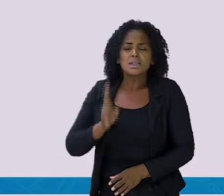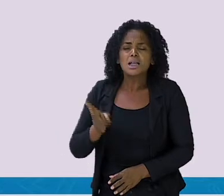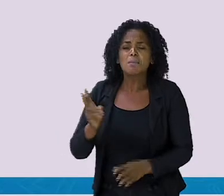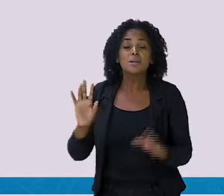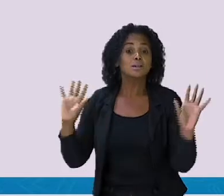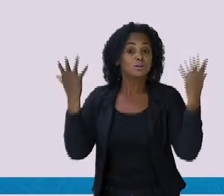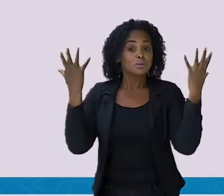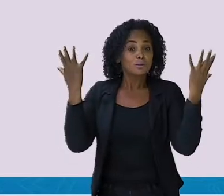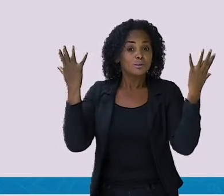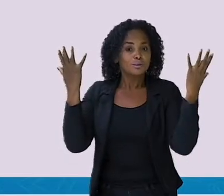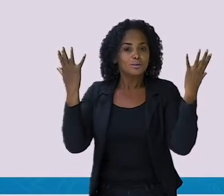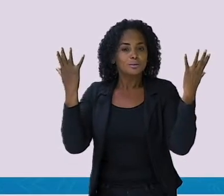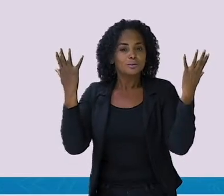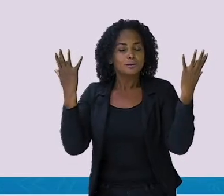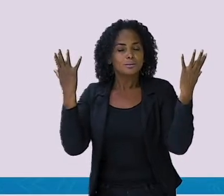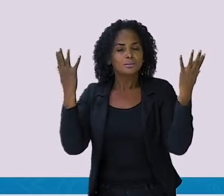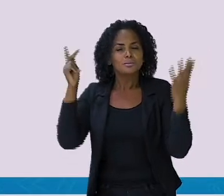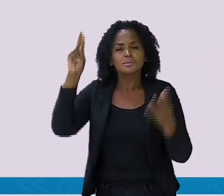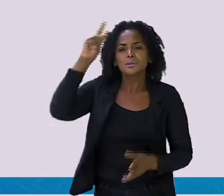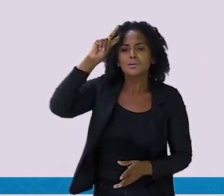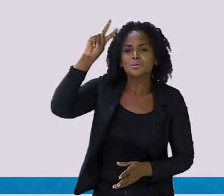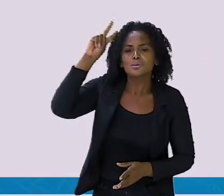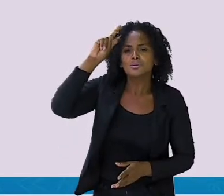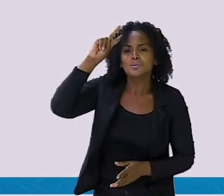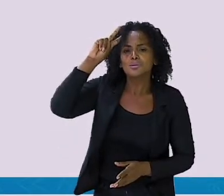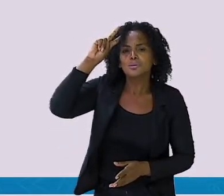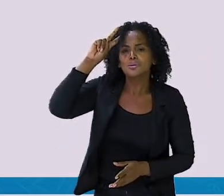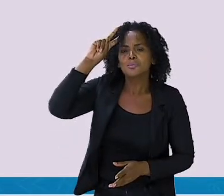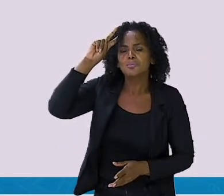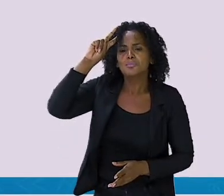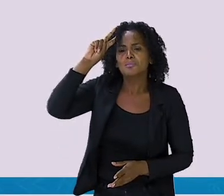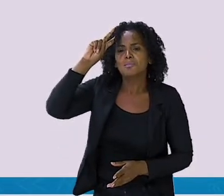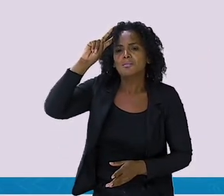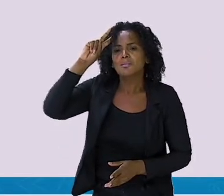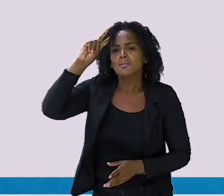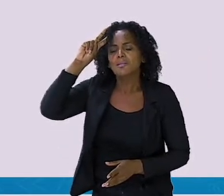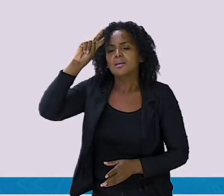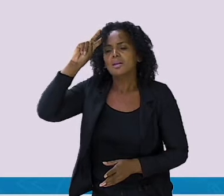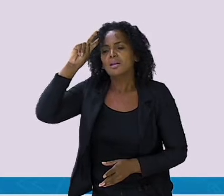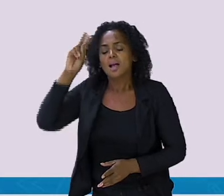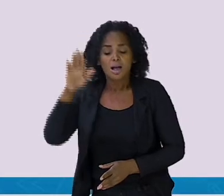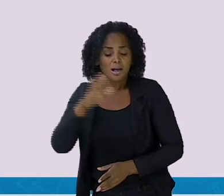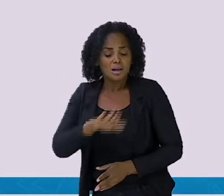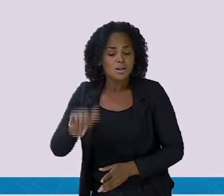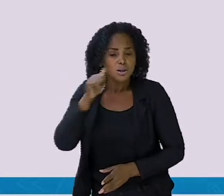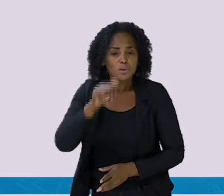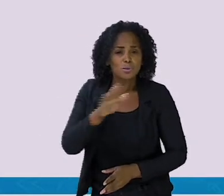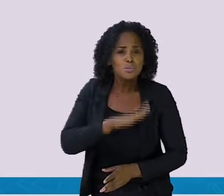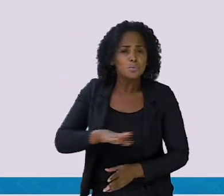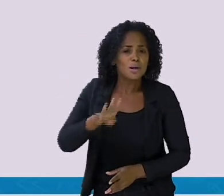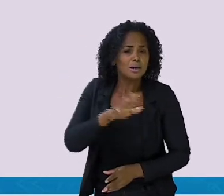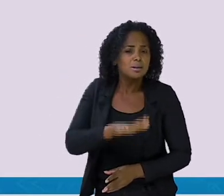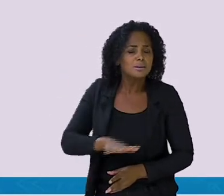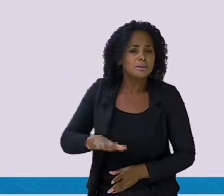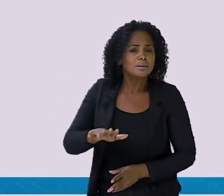dos índios que aqui viviam antes da chegada dos